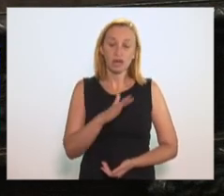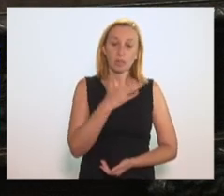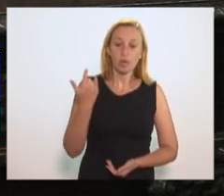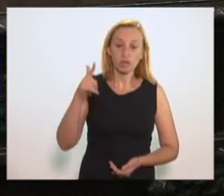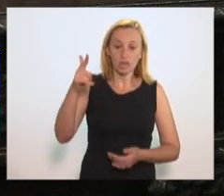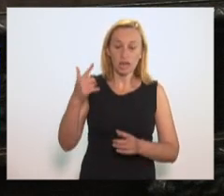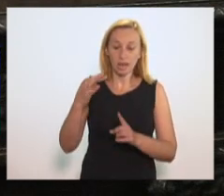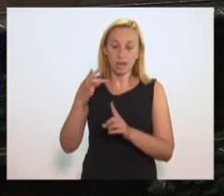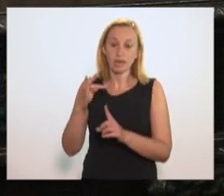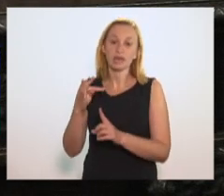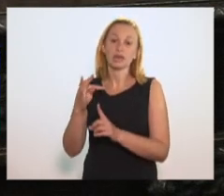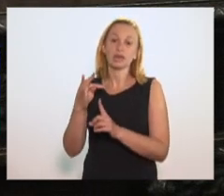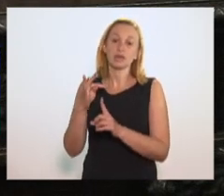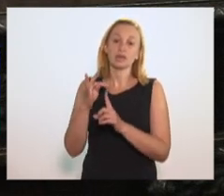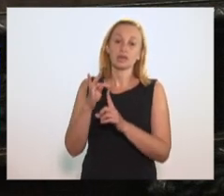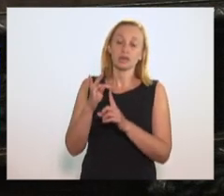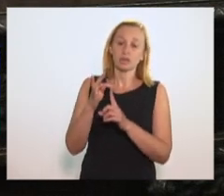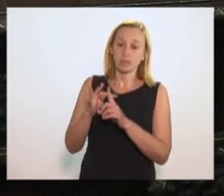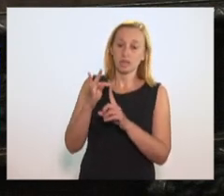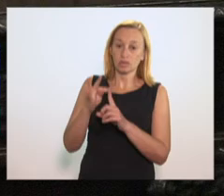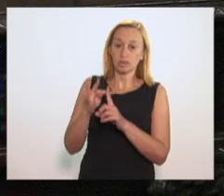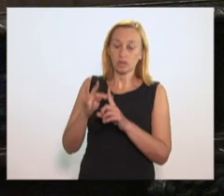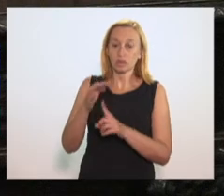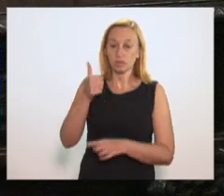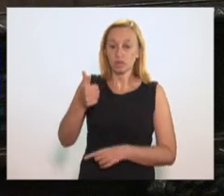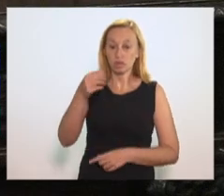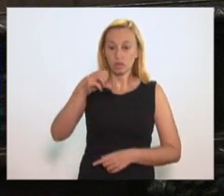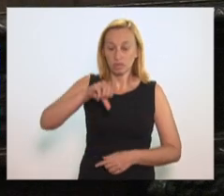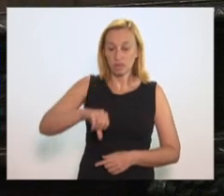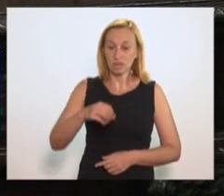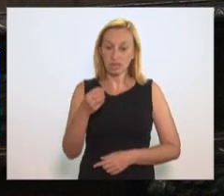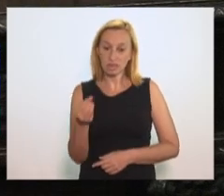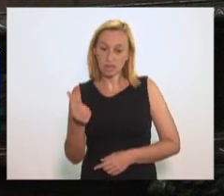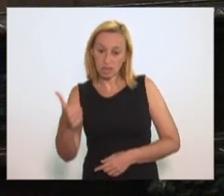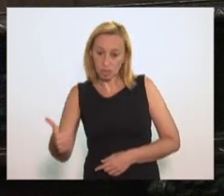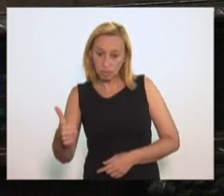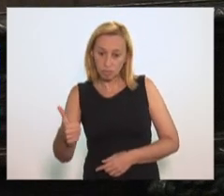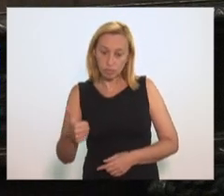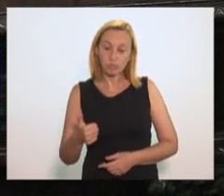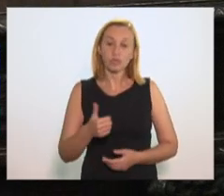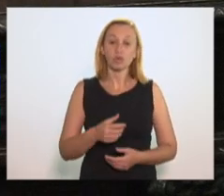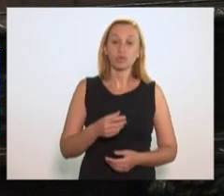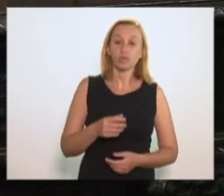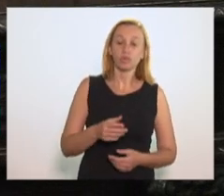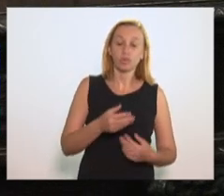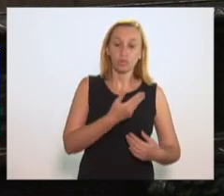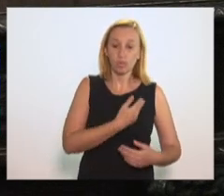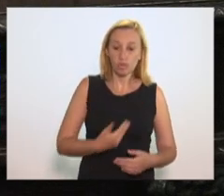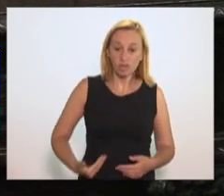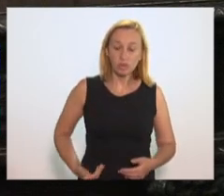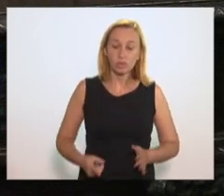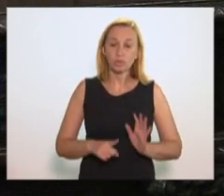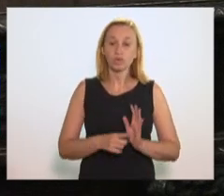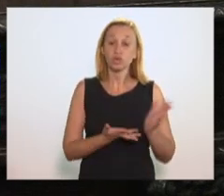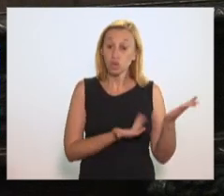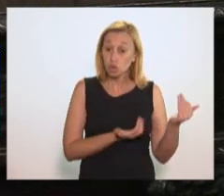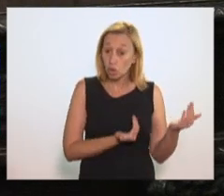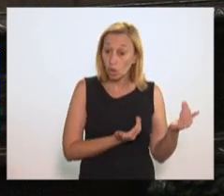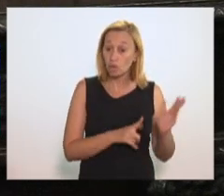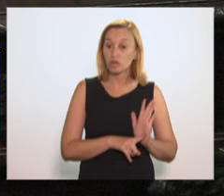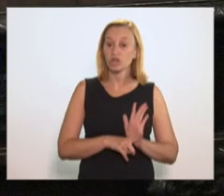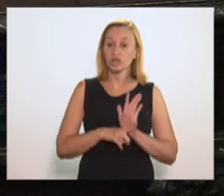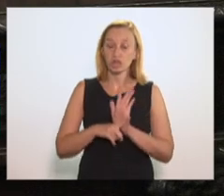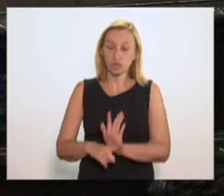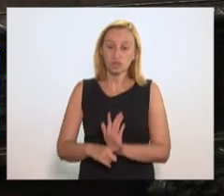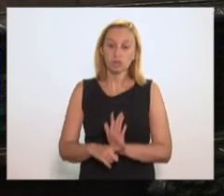na metade do seu governo era um governador à época visto como muito promissor jovem governador com posições